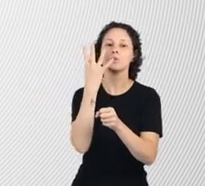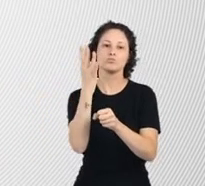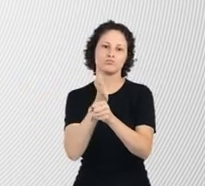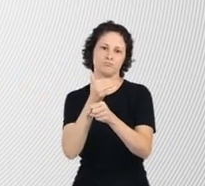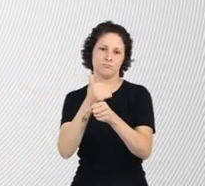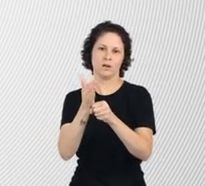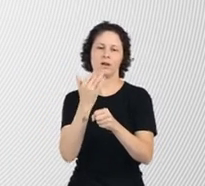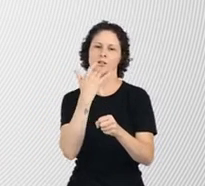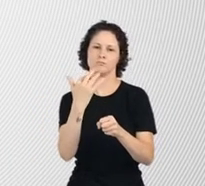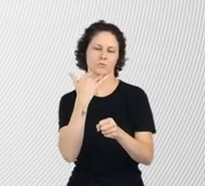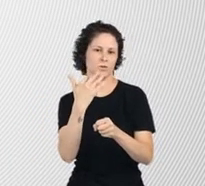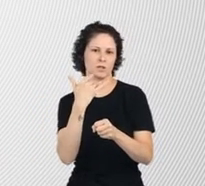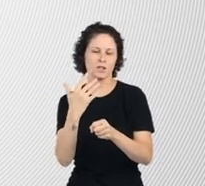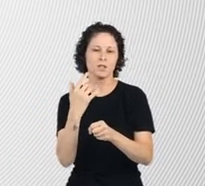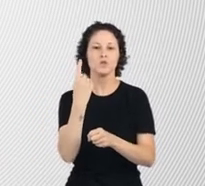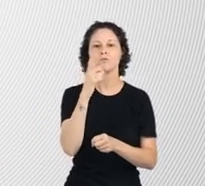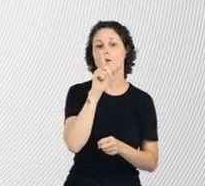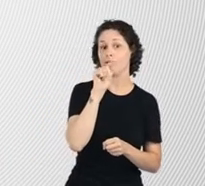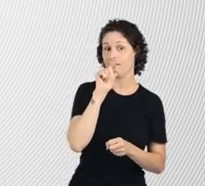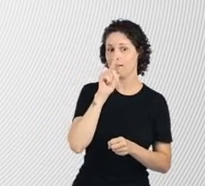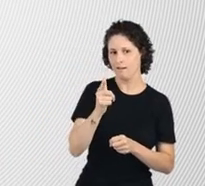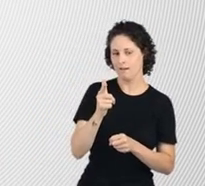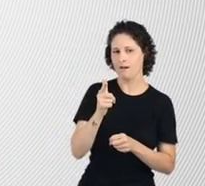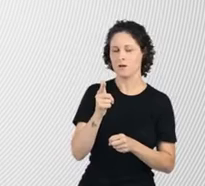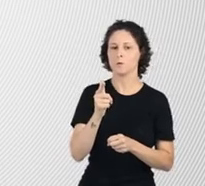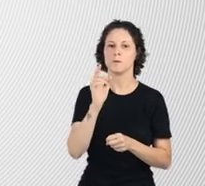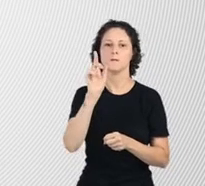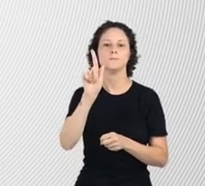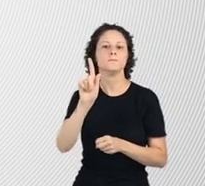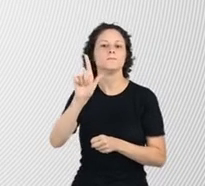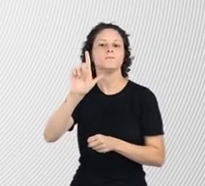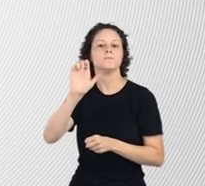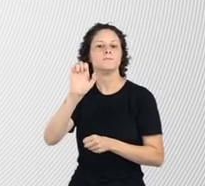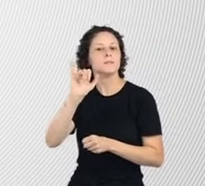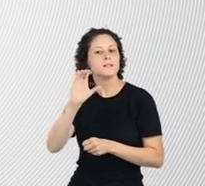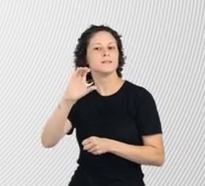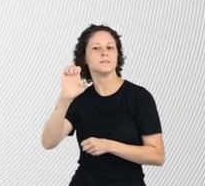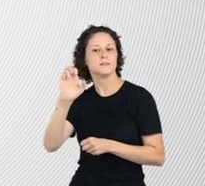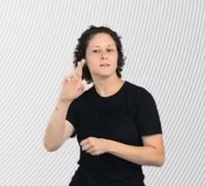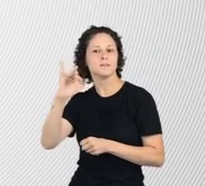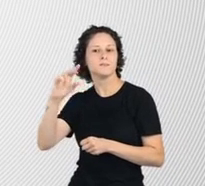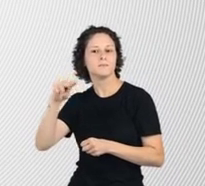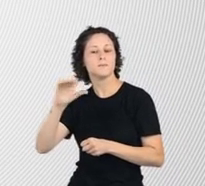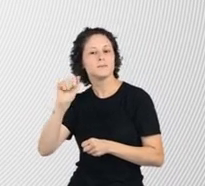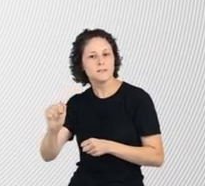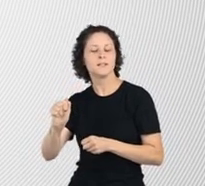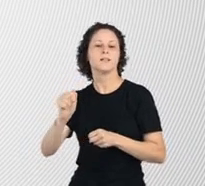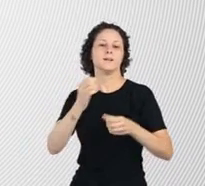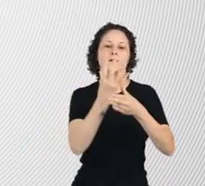corante alimentício, um copo de água, um vidrinho de glicerina, um coador de pano e um